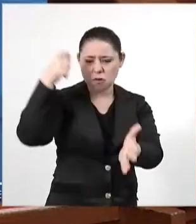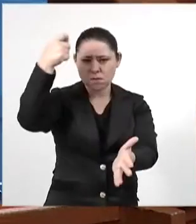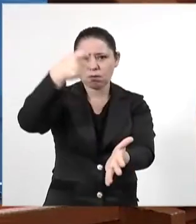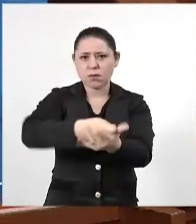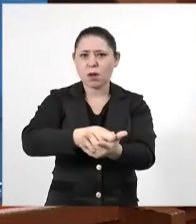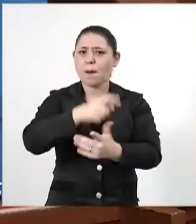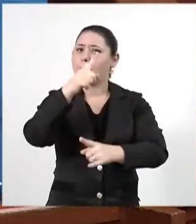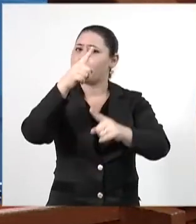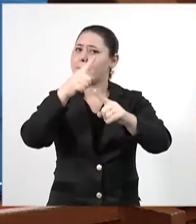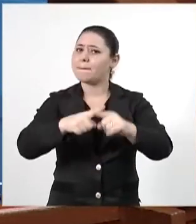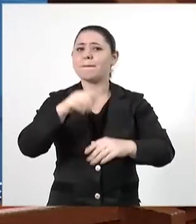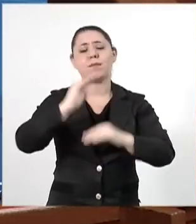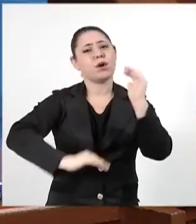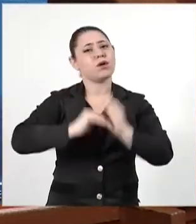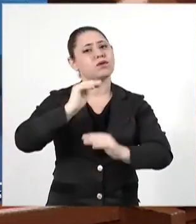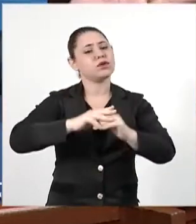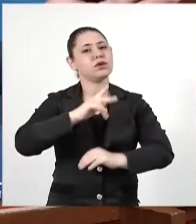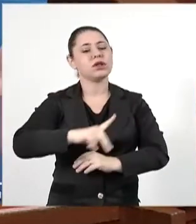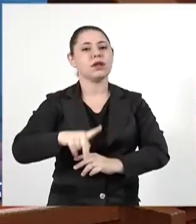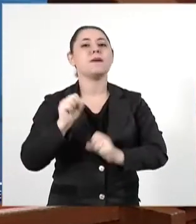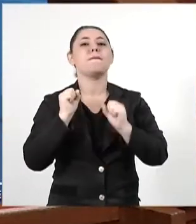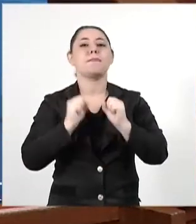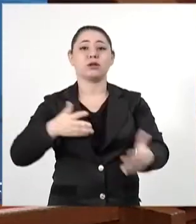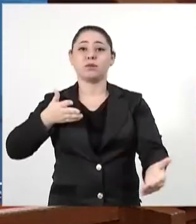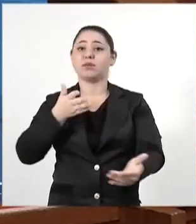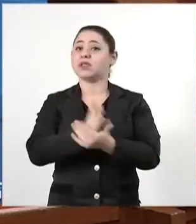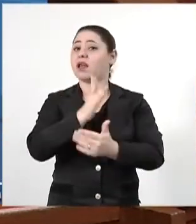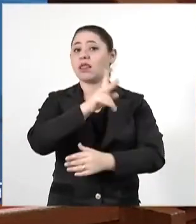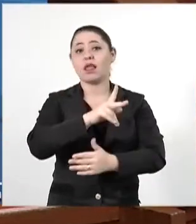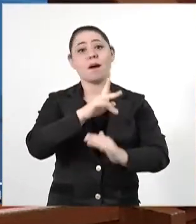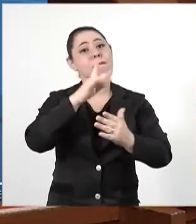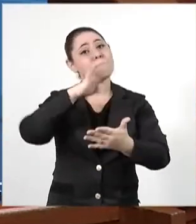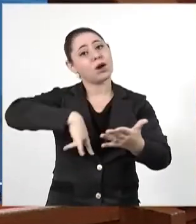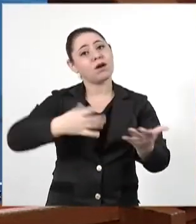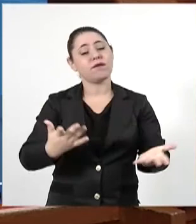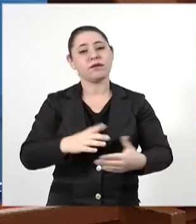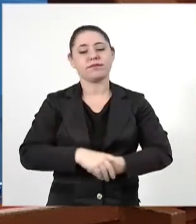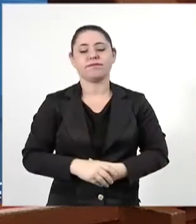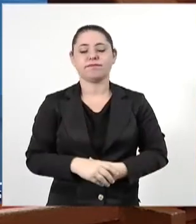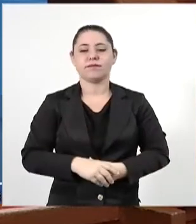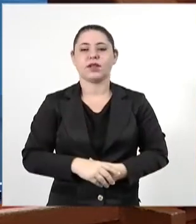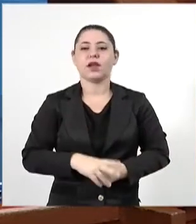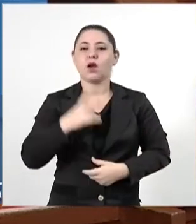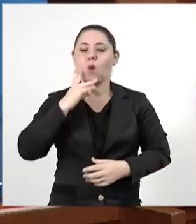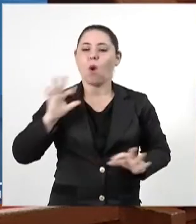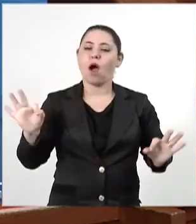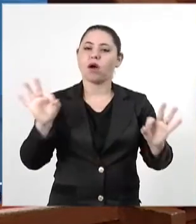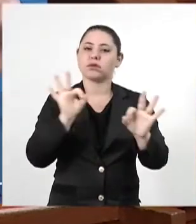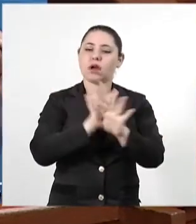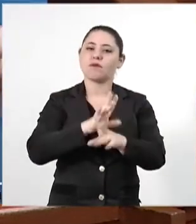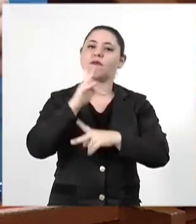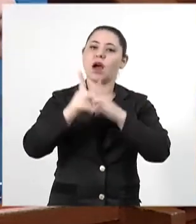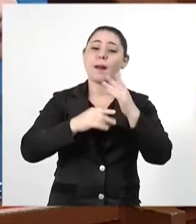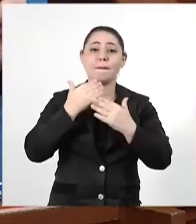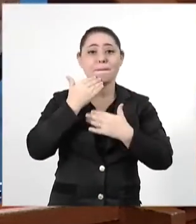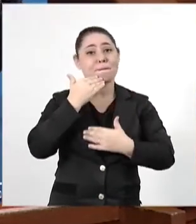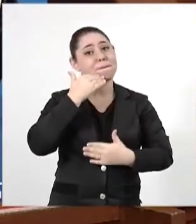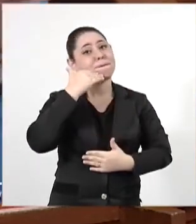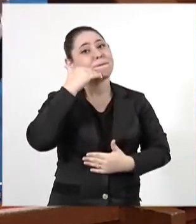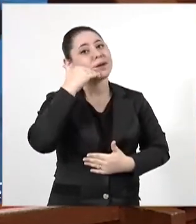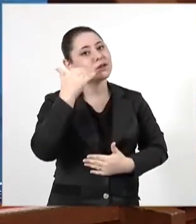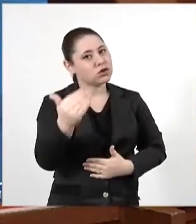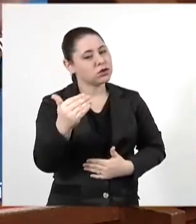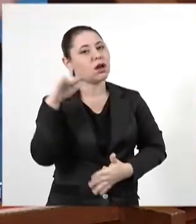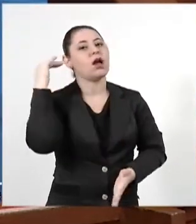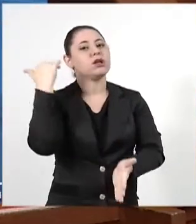cobrar desse professor especial que ele possa passar nessa prova. Então eu concluo a minha fala conclamando a